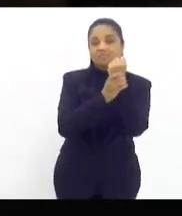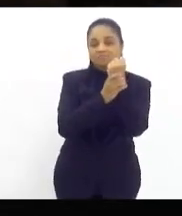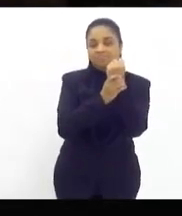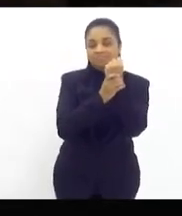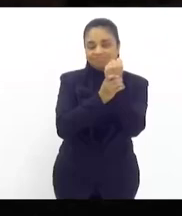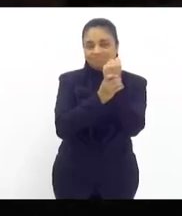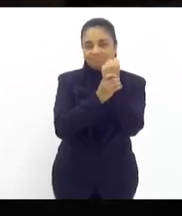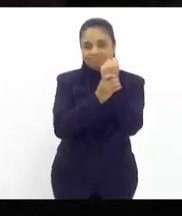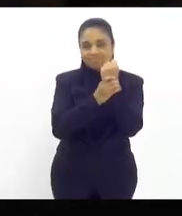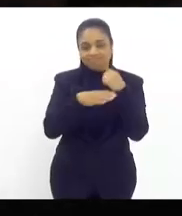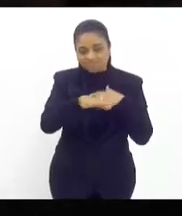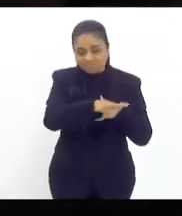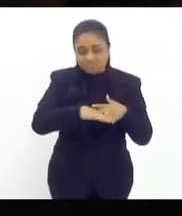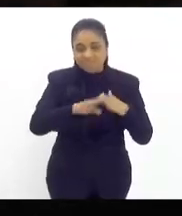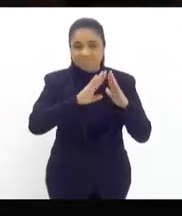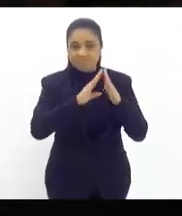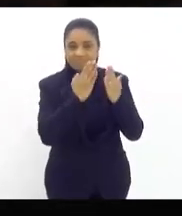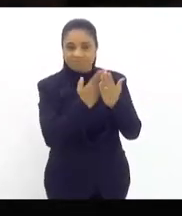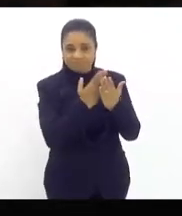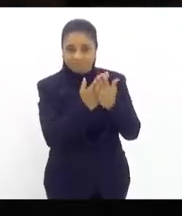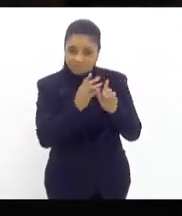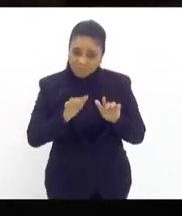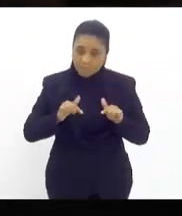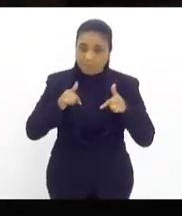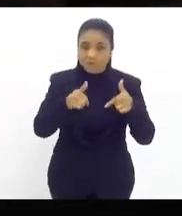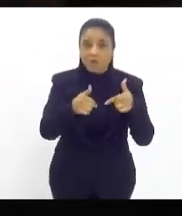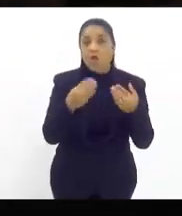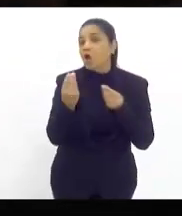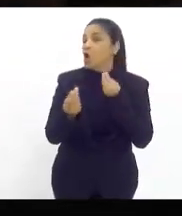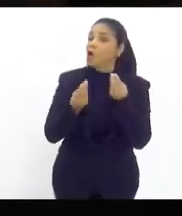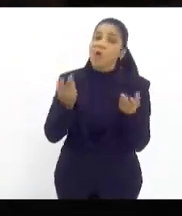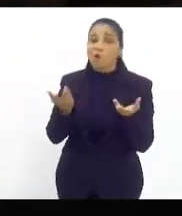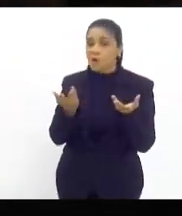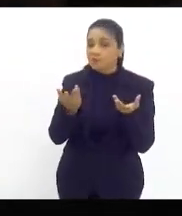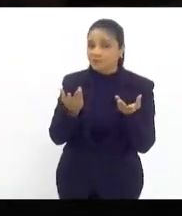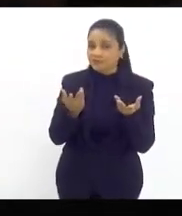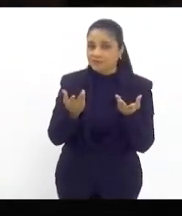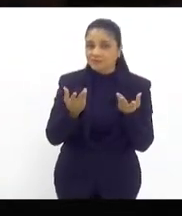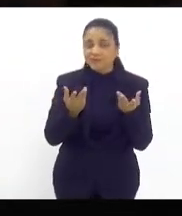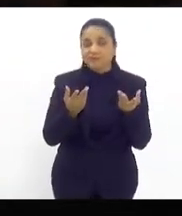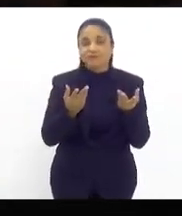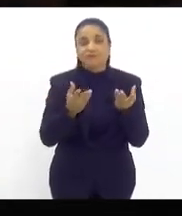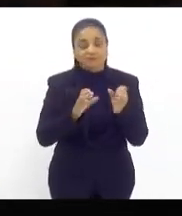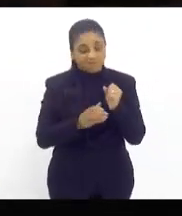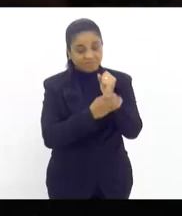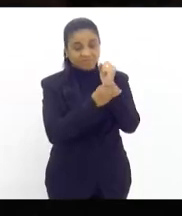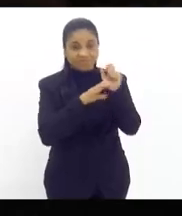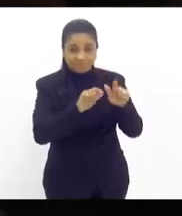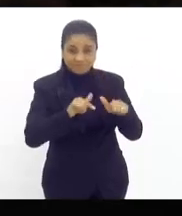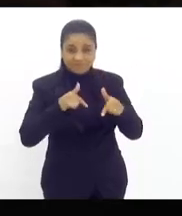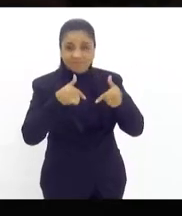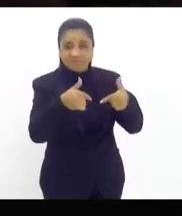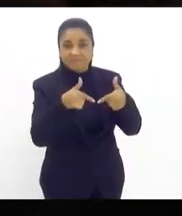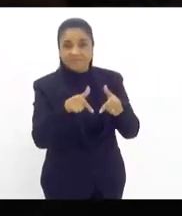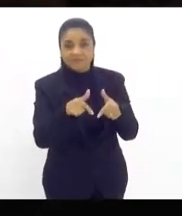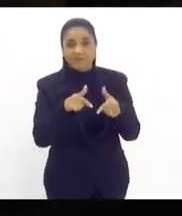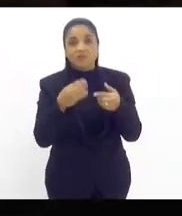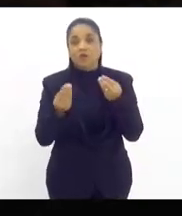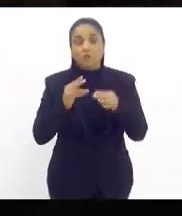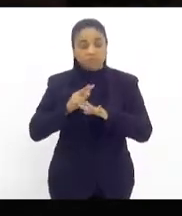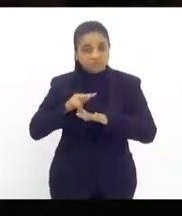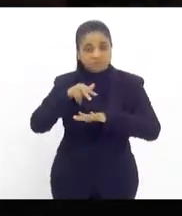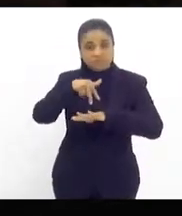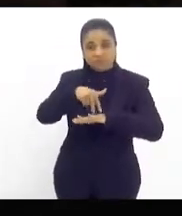no ambiente escolar se efetive mas garantir a segurança estabelecendo uma ingerência dos agentes de segurança